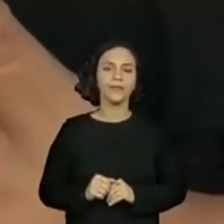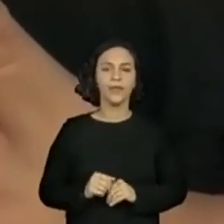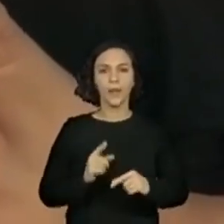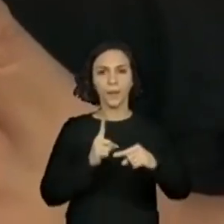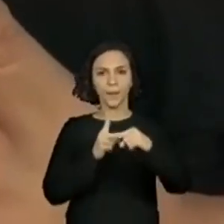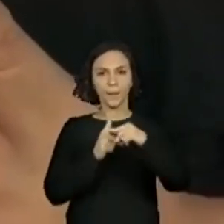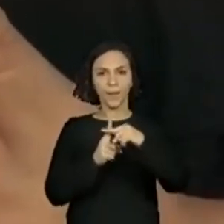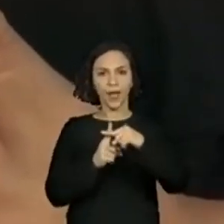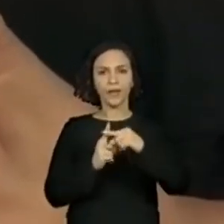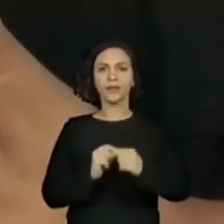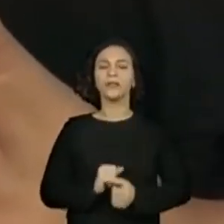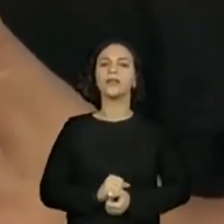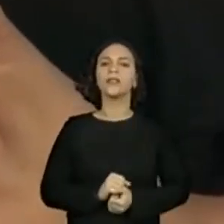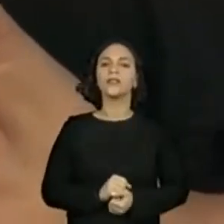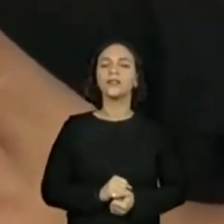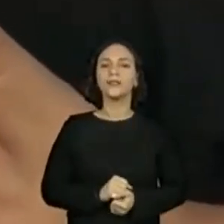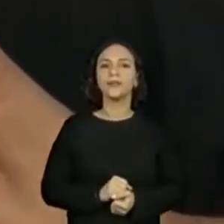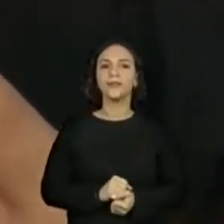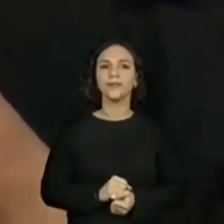mais...